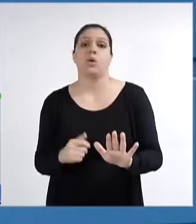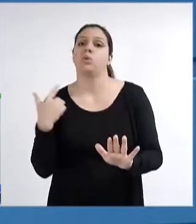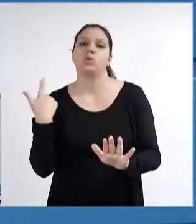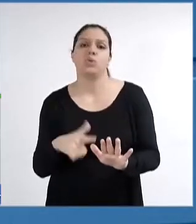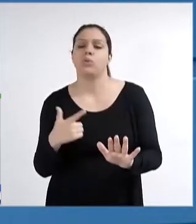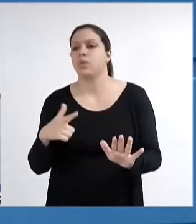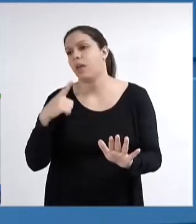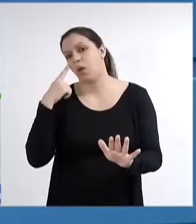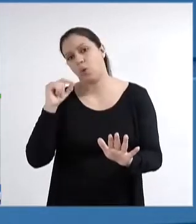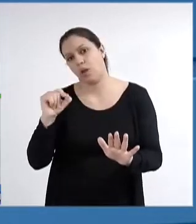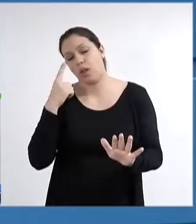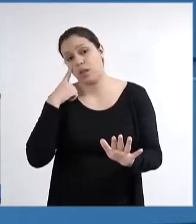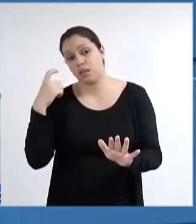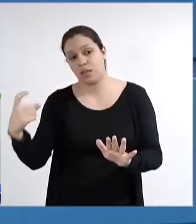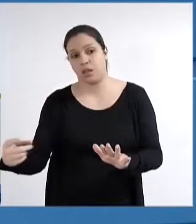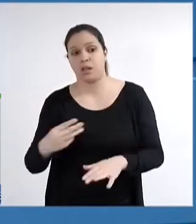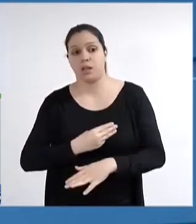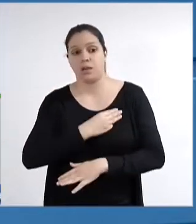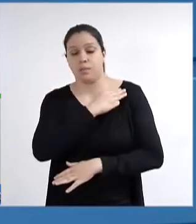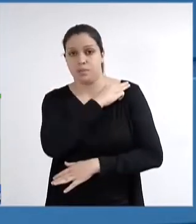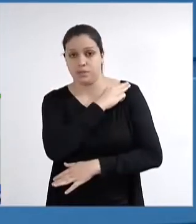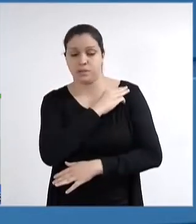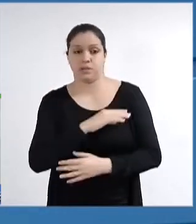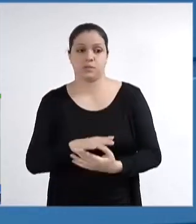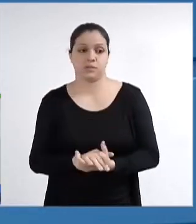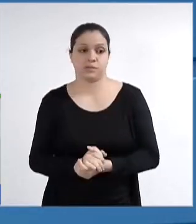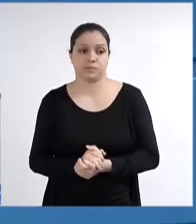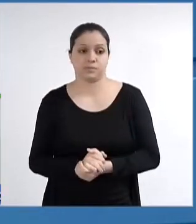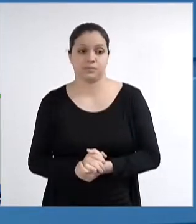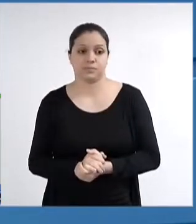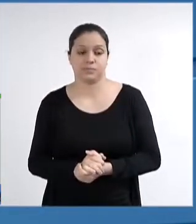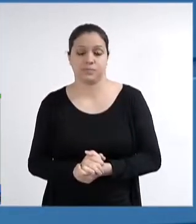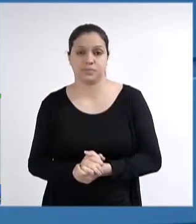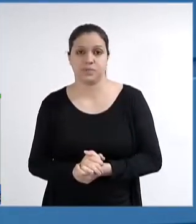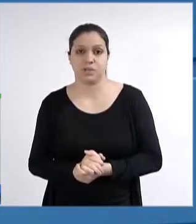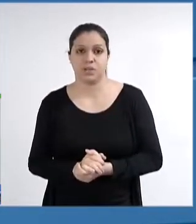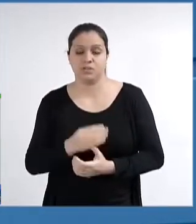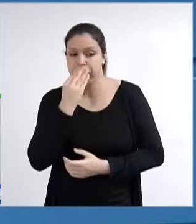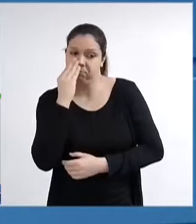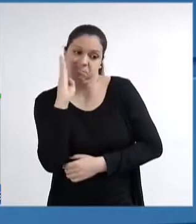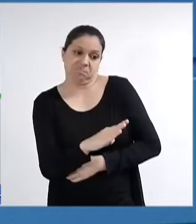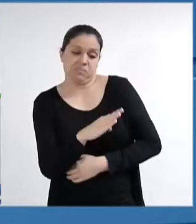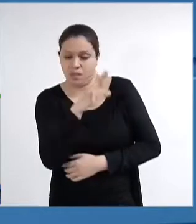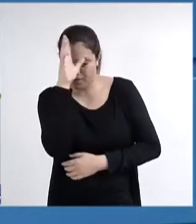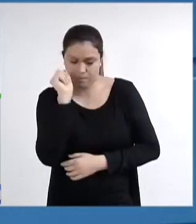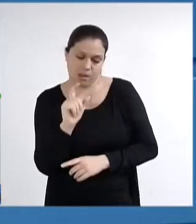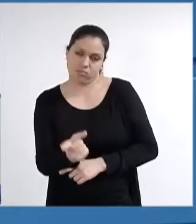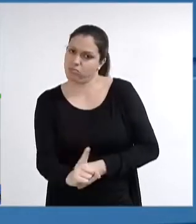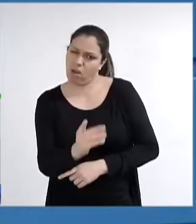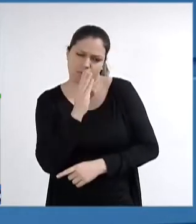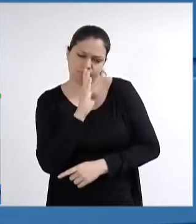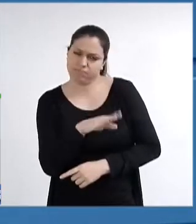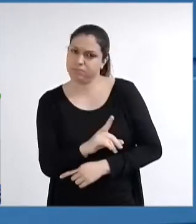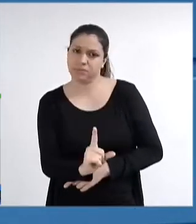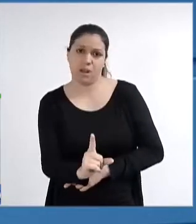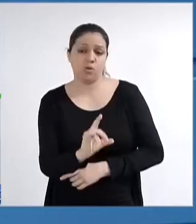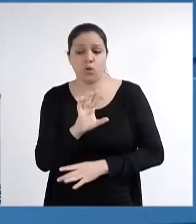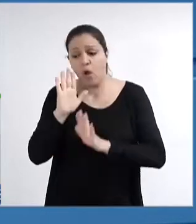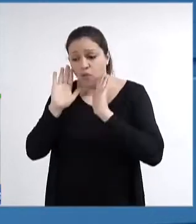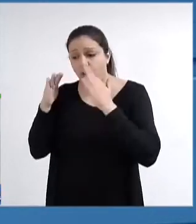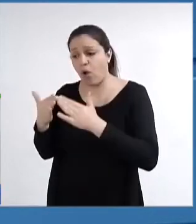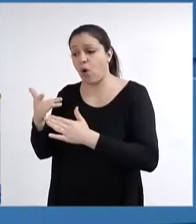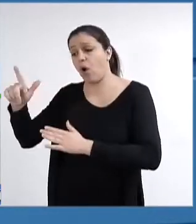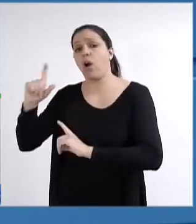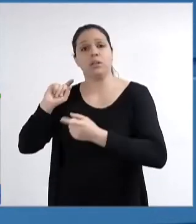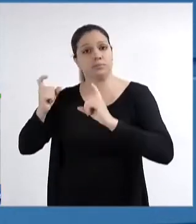interesse do ministro Sérgio Moro em desconsiderar as autoridades aqui do Mato Grosso do Sul. O governo